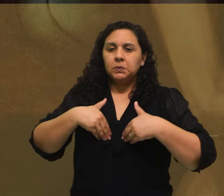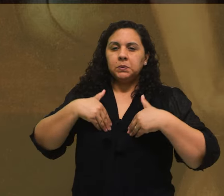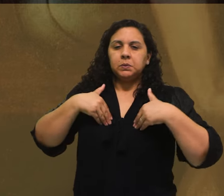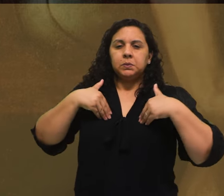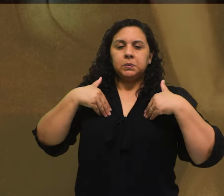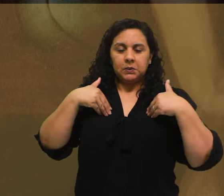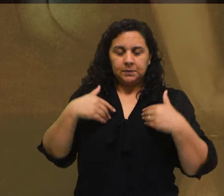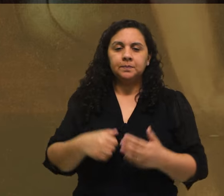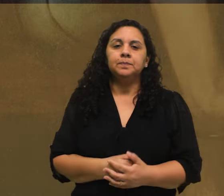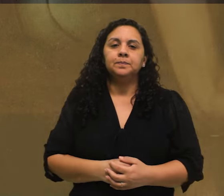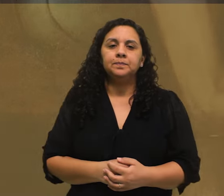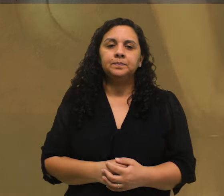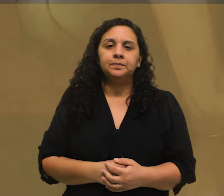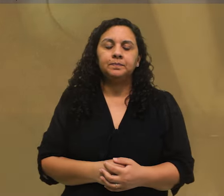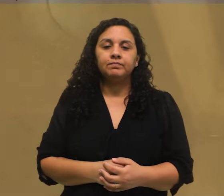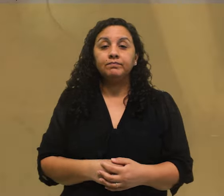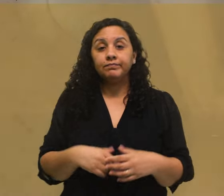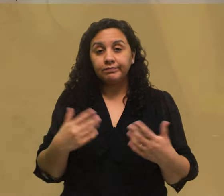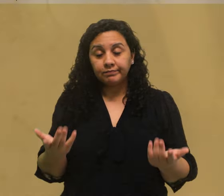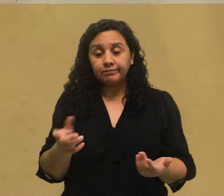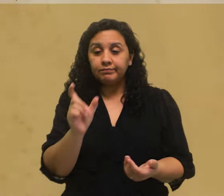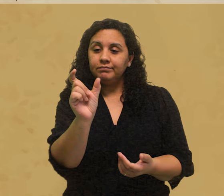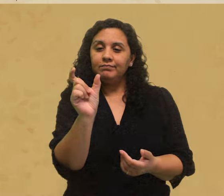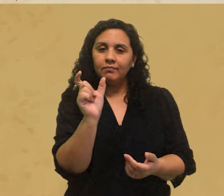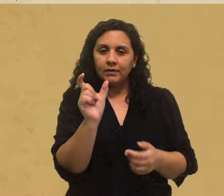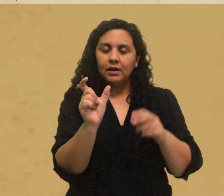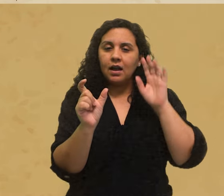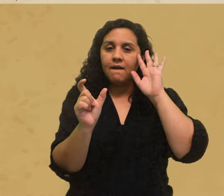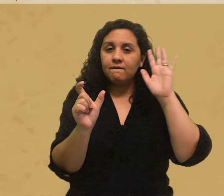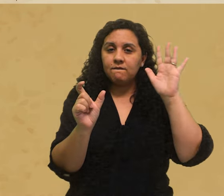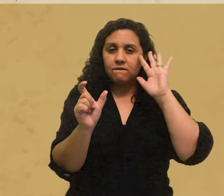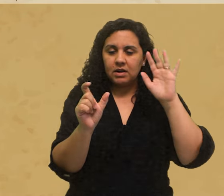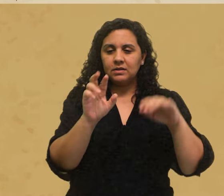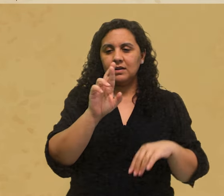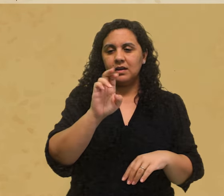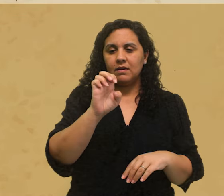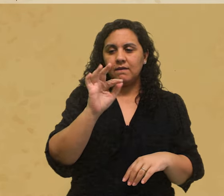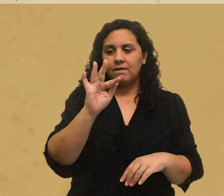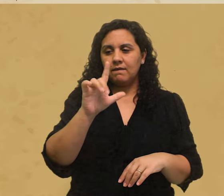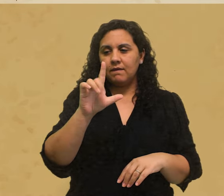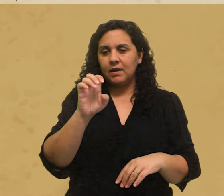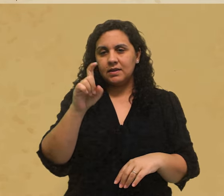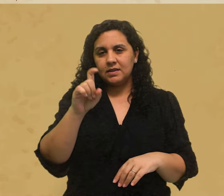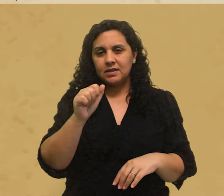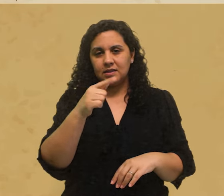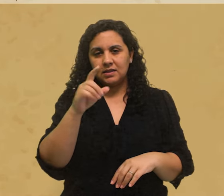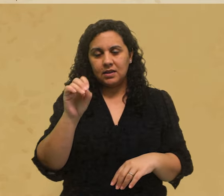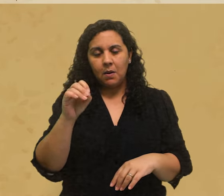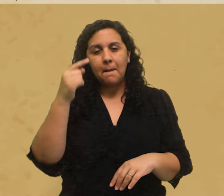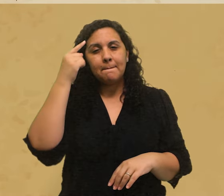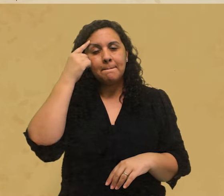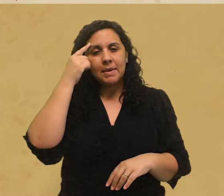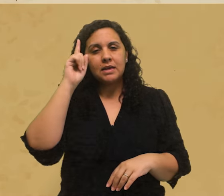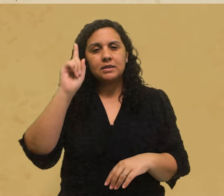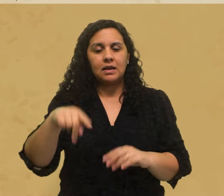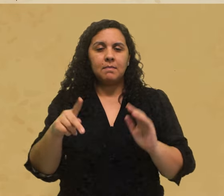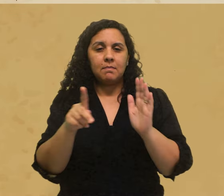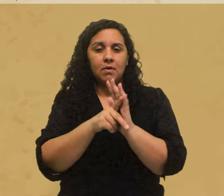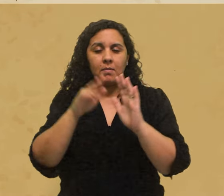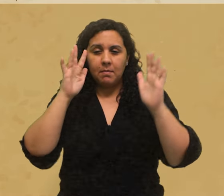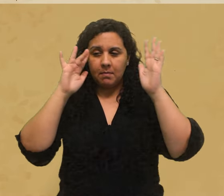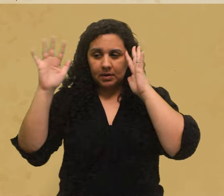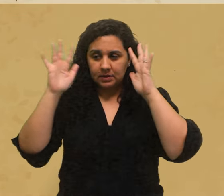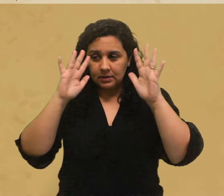os ardores que sente. O termo reflexão não deve ser entendido como simples ato de